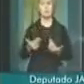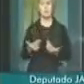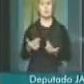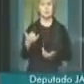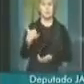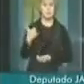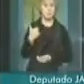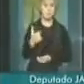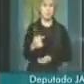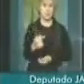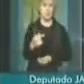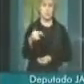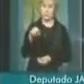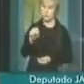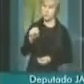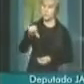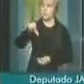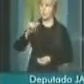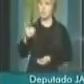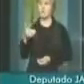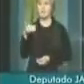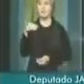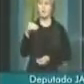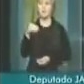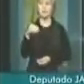de 7, 8, 9 e 10 anos.